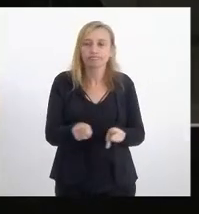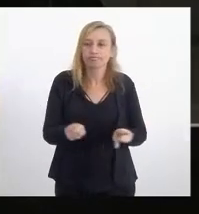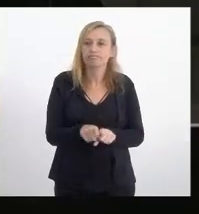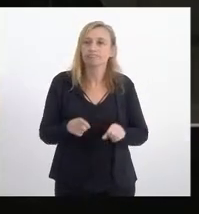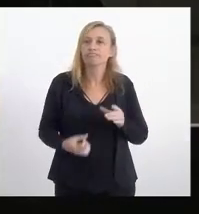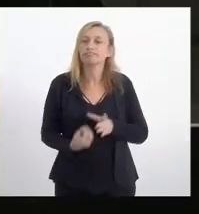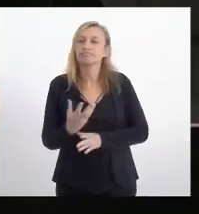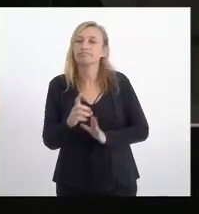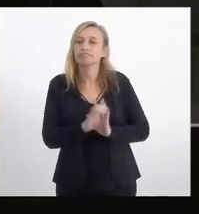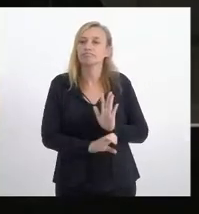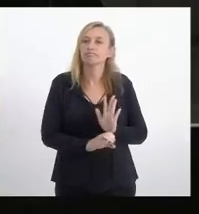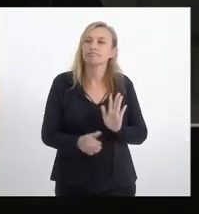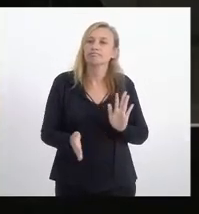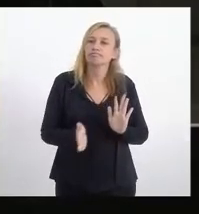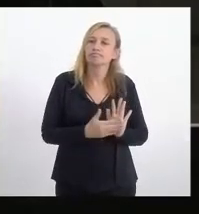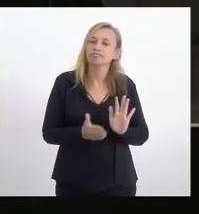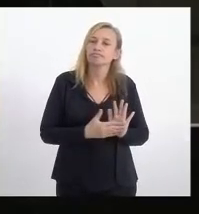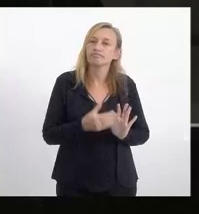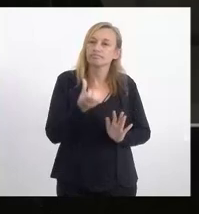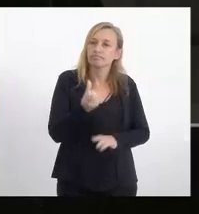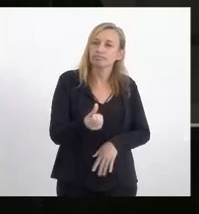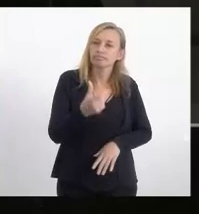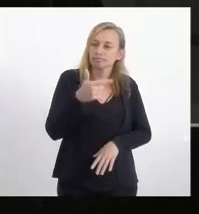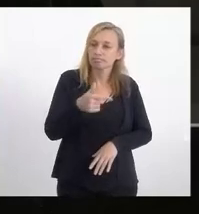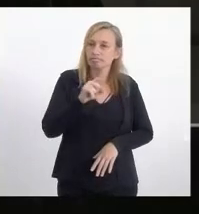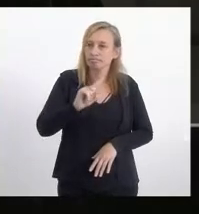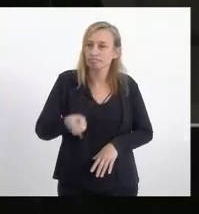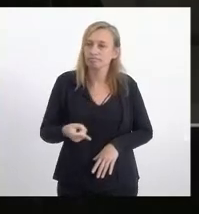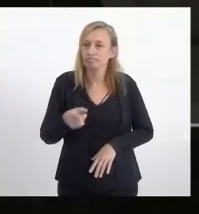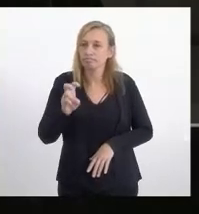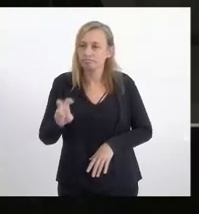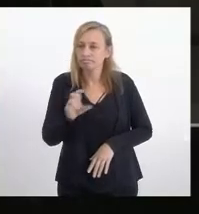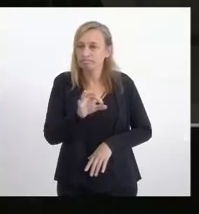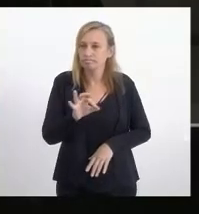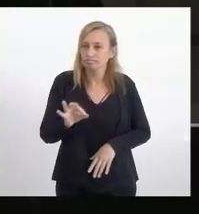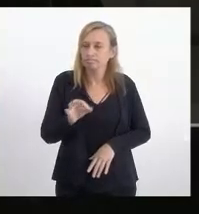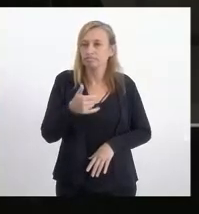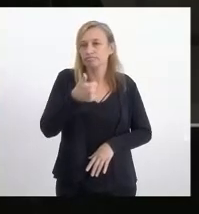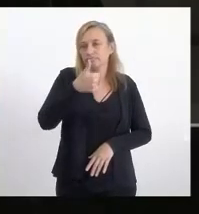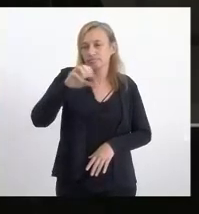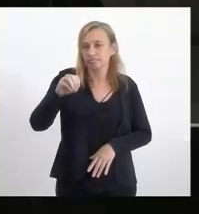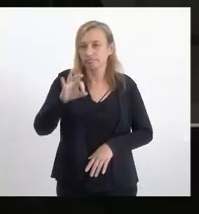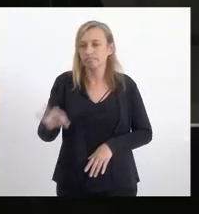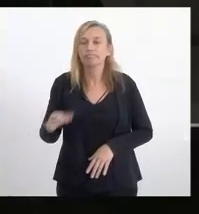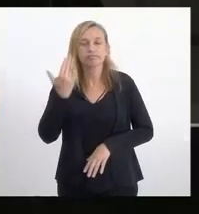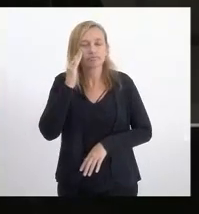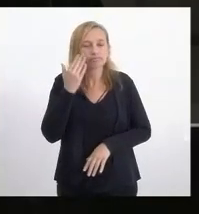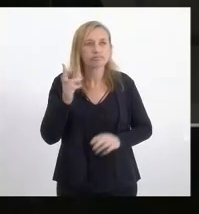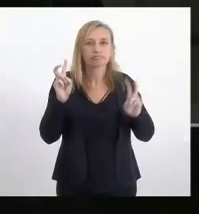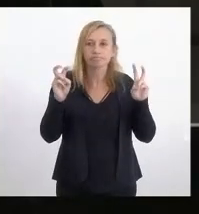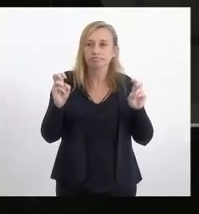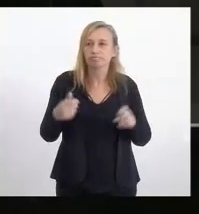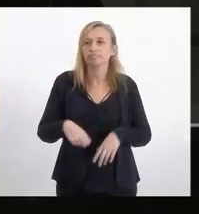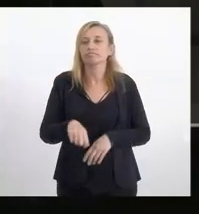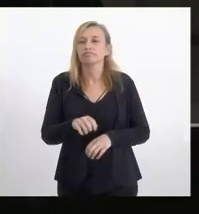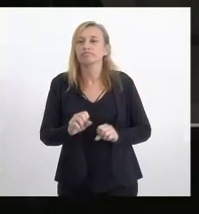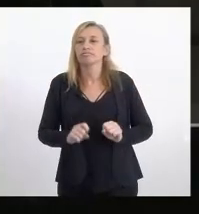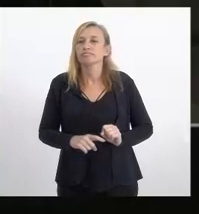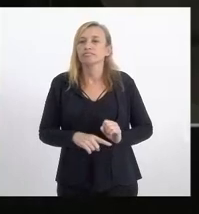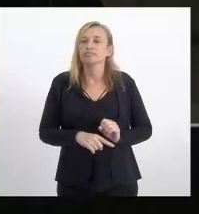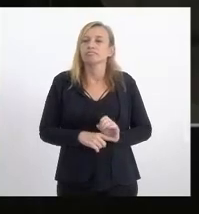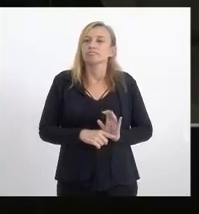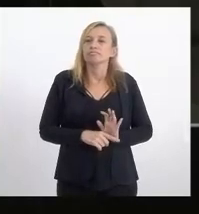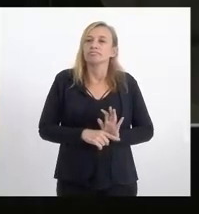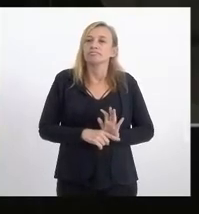essa emenda propondo ao invés de 62,5 100% mais entendemos a questão da do regime de recuperação